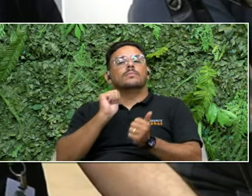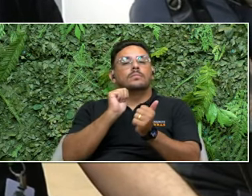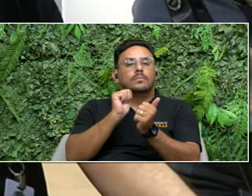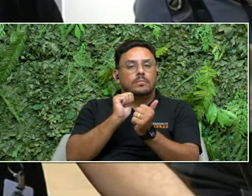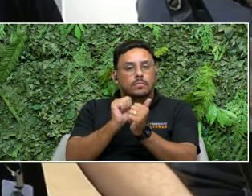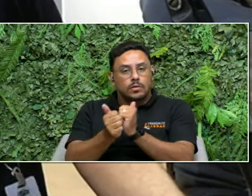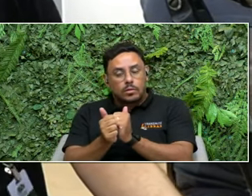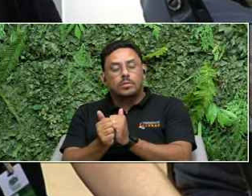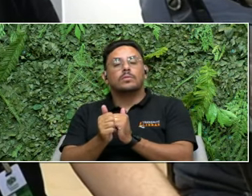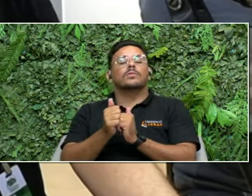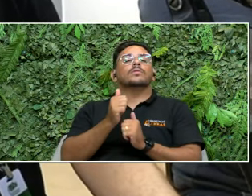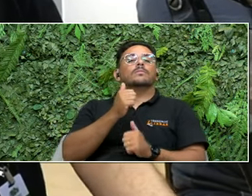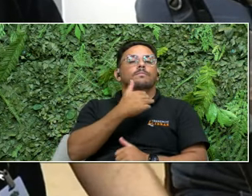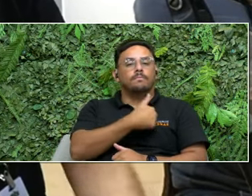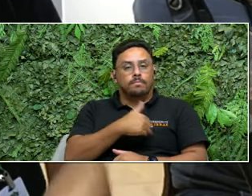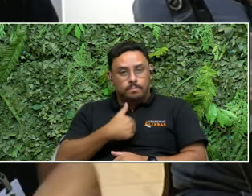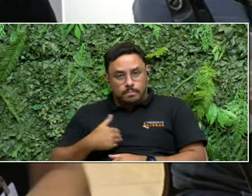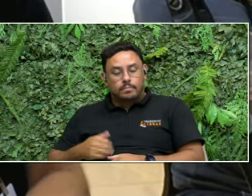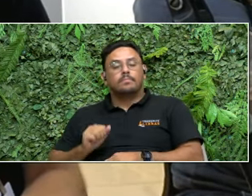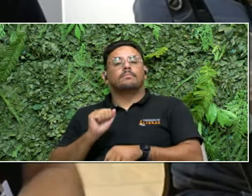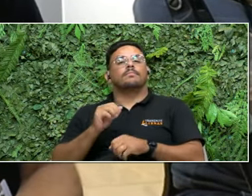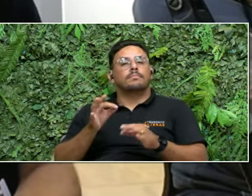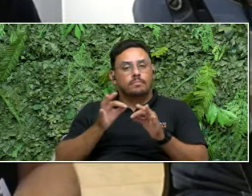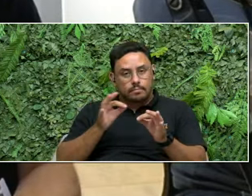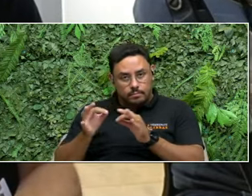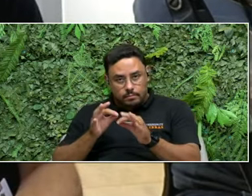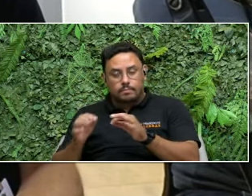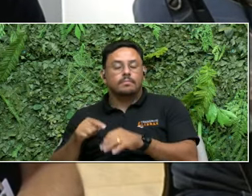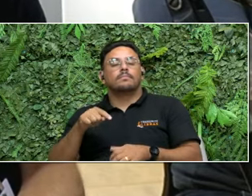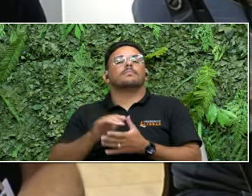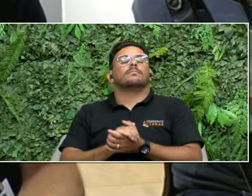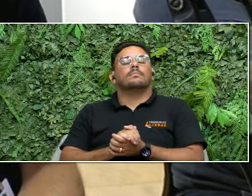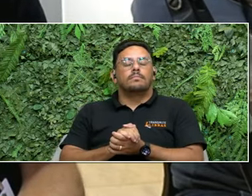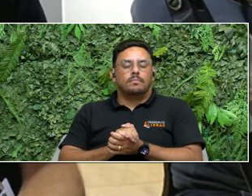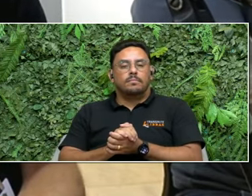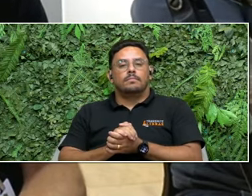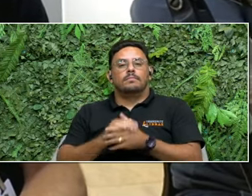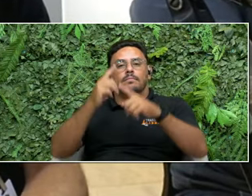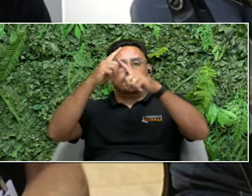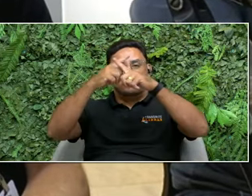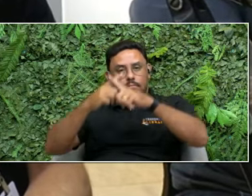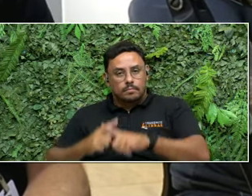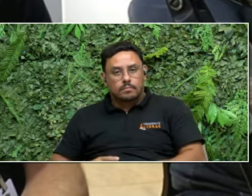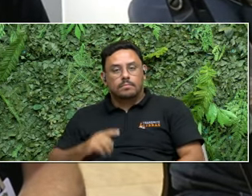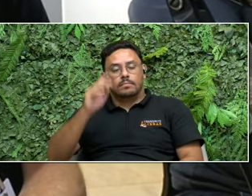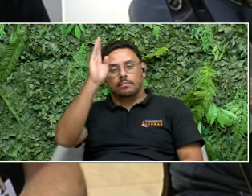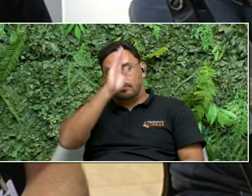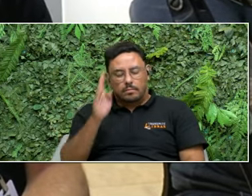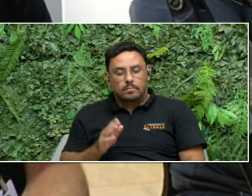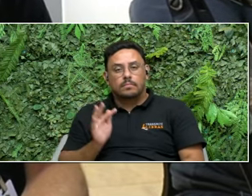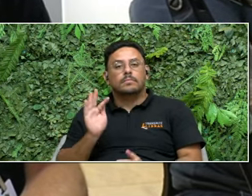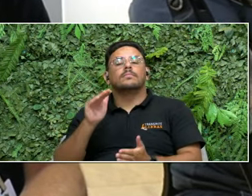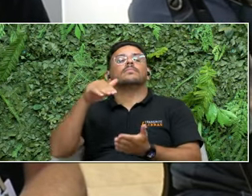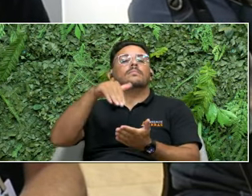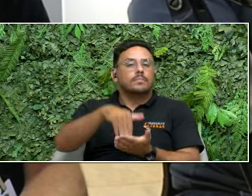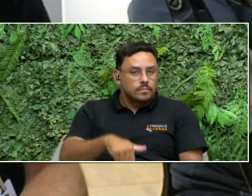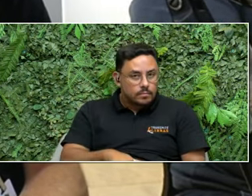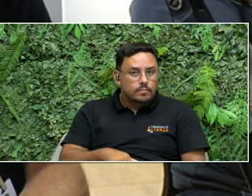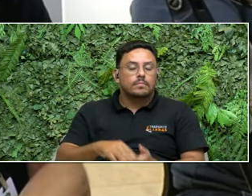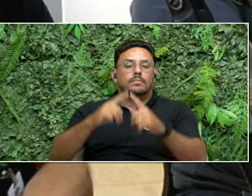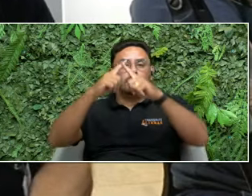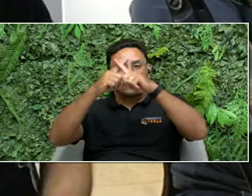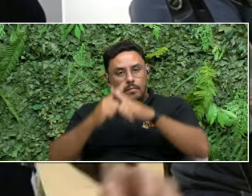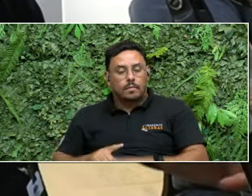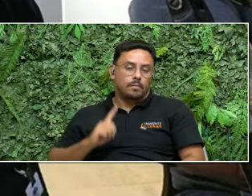Atlético né Eh justamente para prepará-los aí para o pro campeonato brasileiro e também para pra final do campeonato do